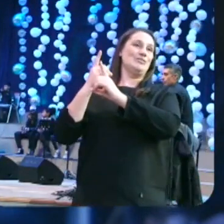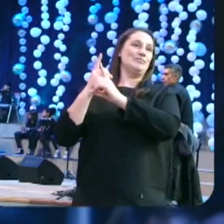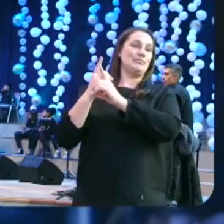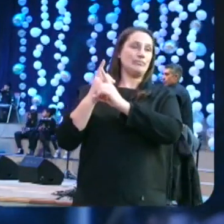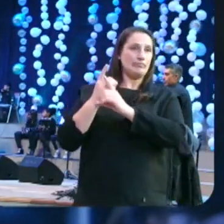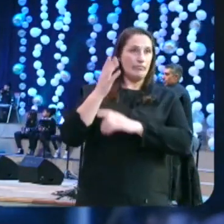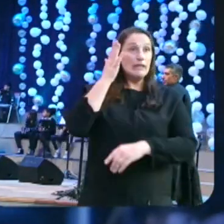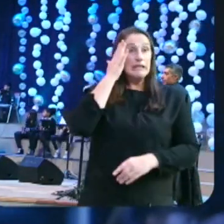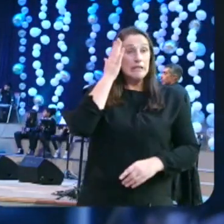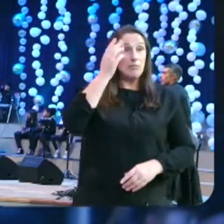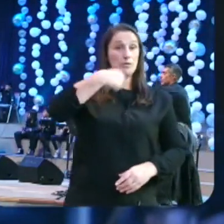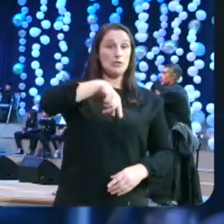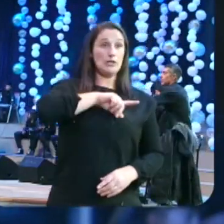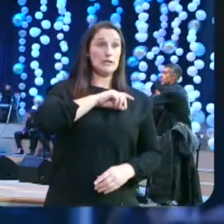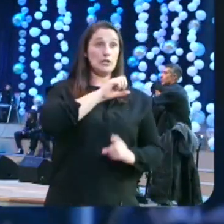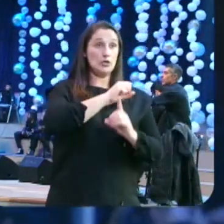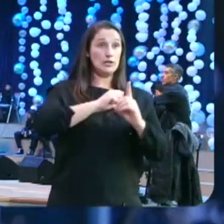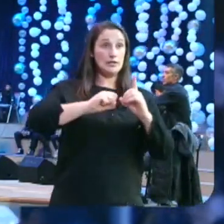numa sociedade